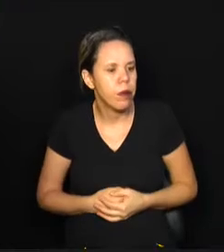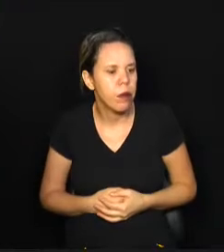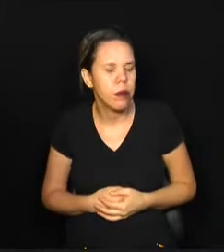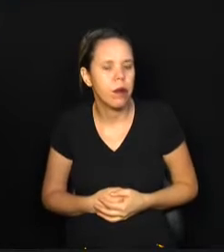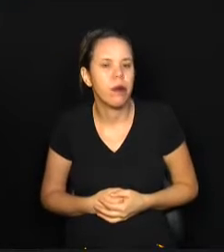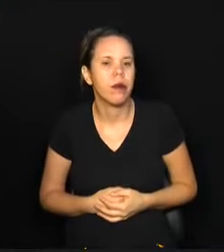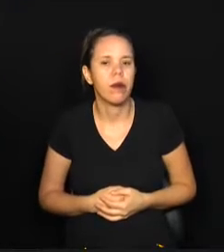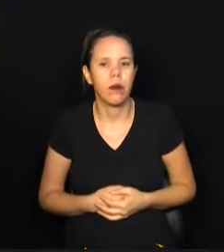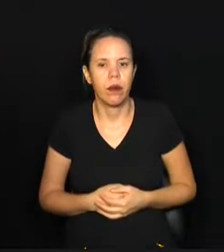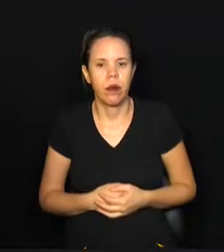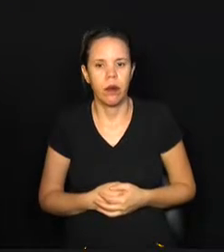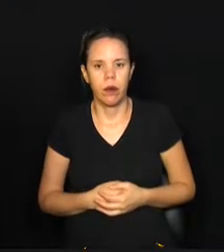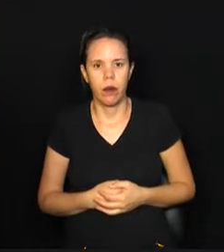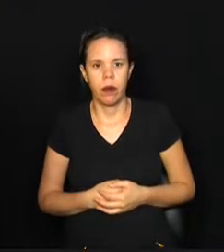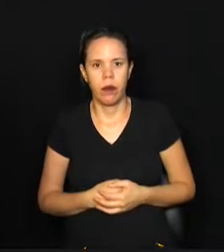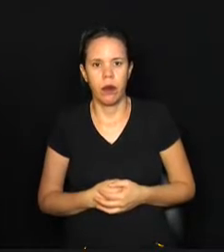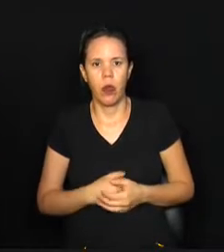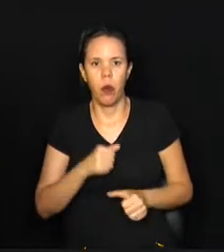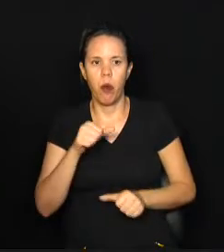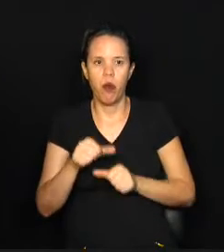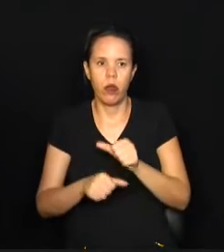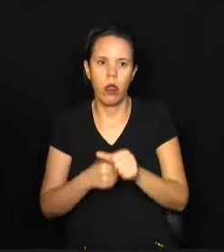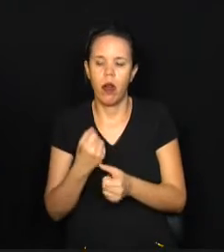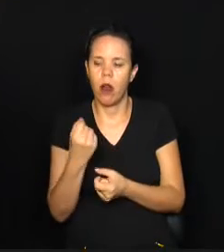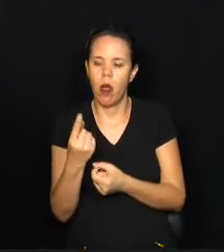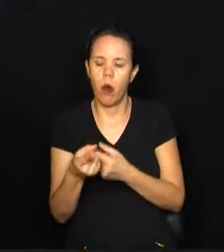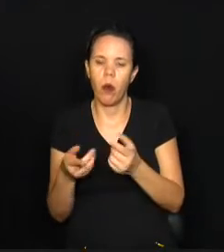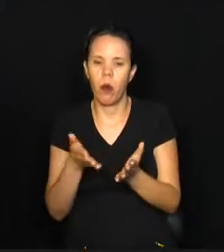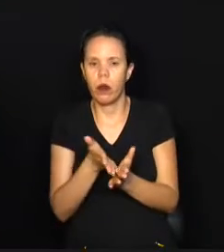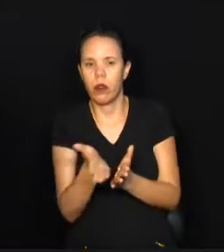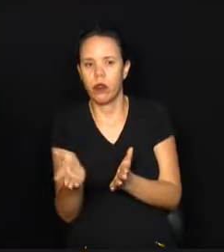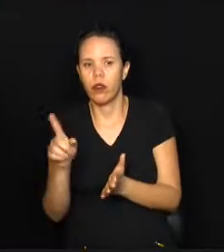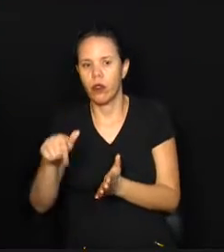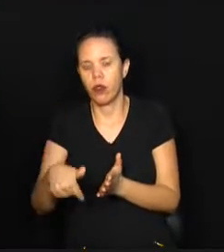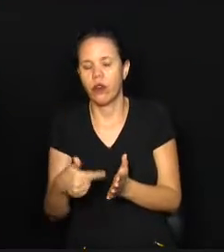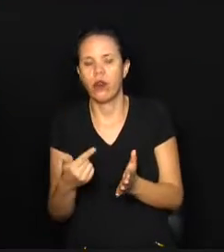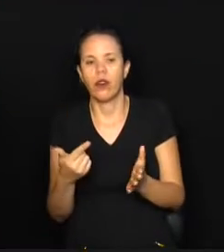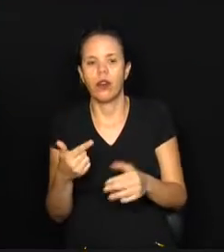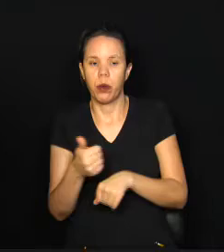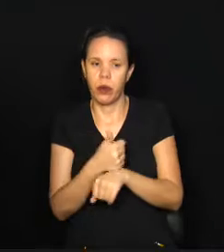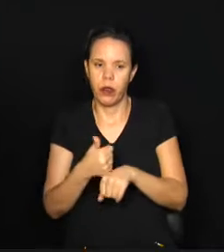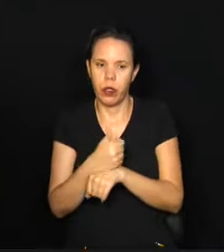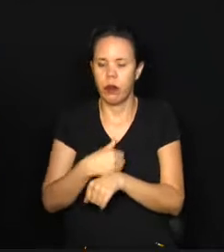vamos dizer assim, desviando um pouco, entrando na área da optometria.